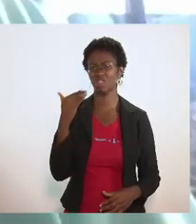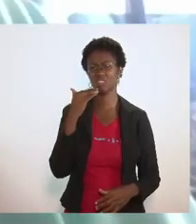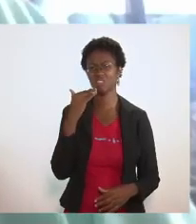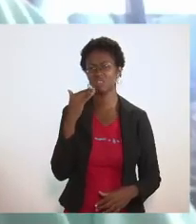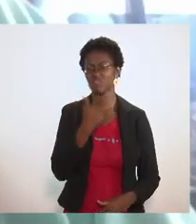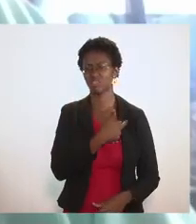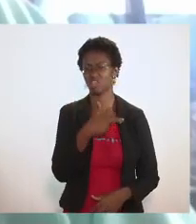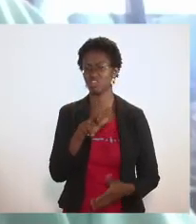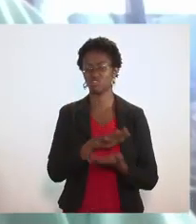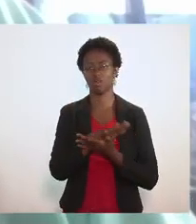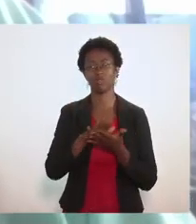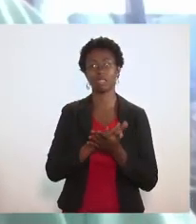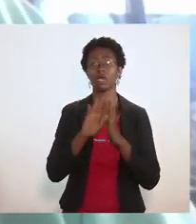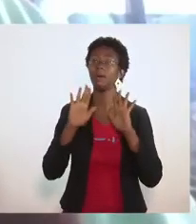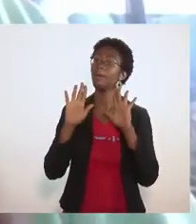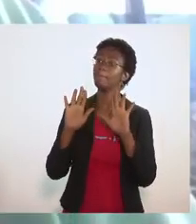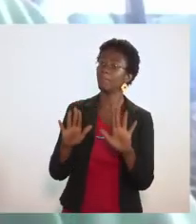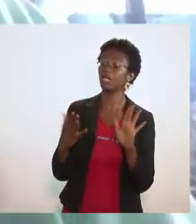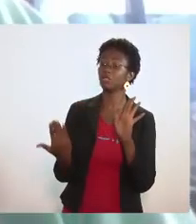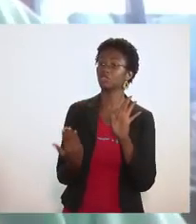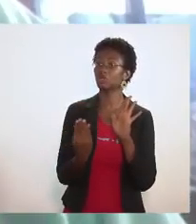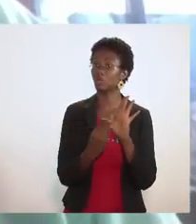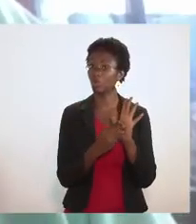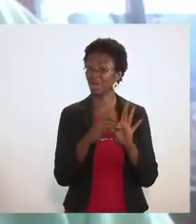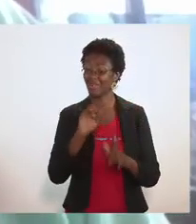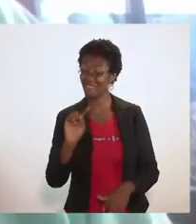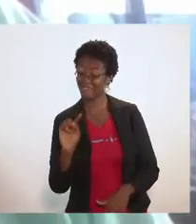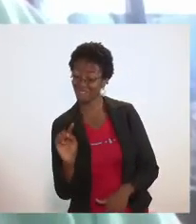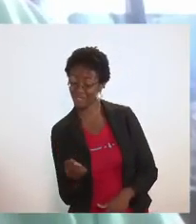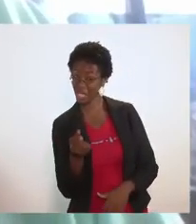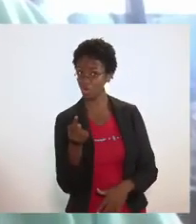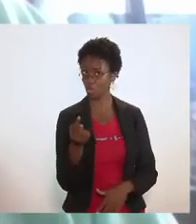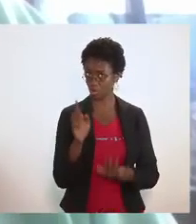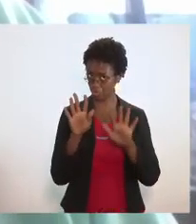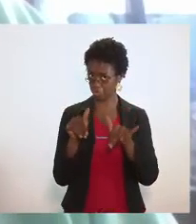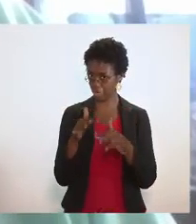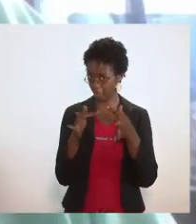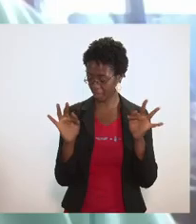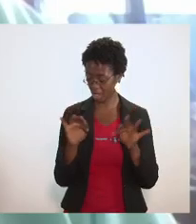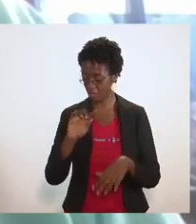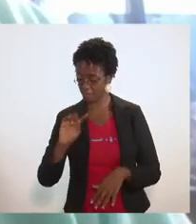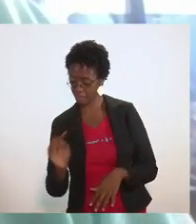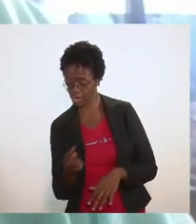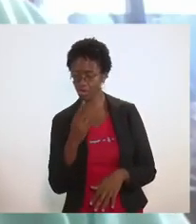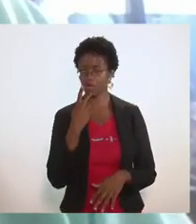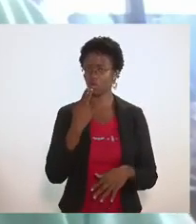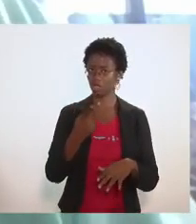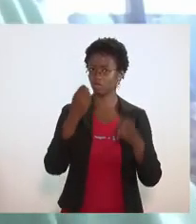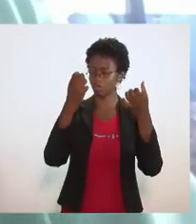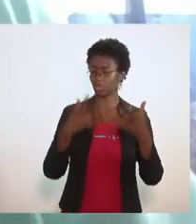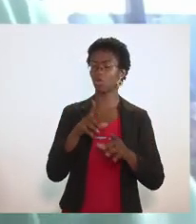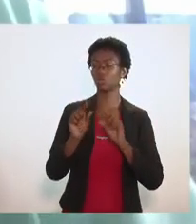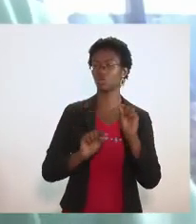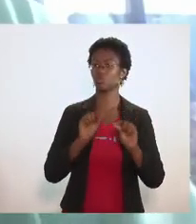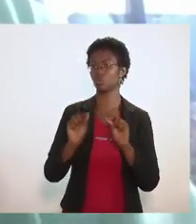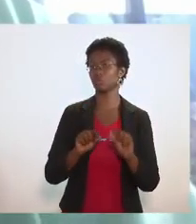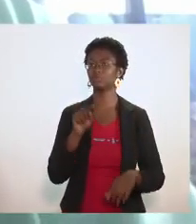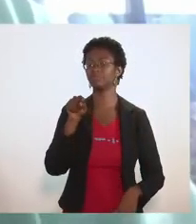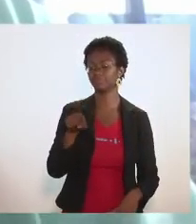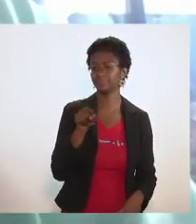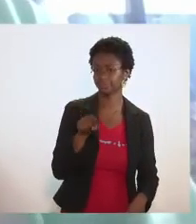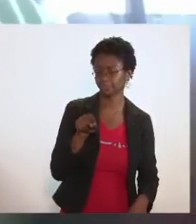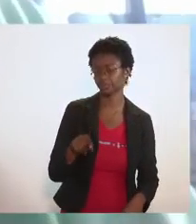partindo do que falou Rosenberg e Reis. A gente aprovaria a emenda 1, para todos ficarem sabendo que a gente